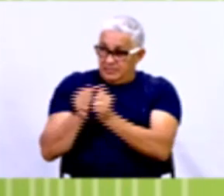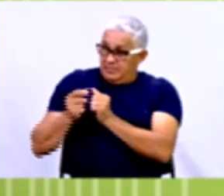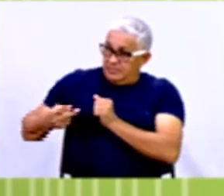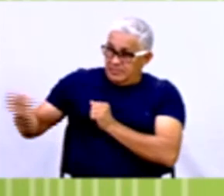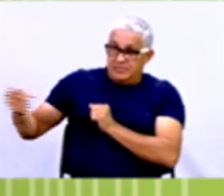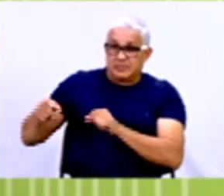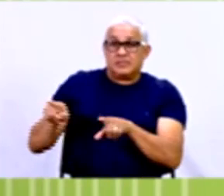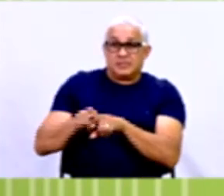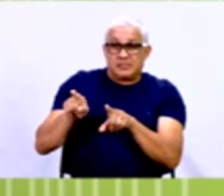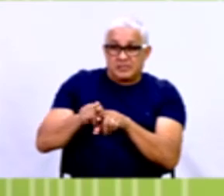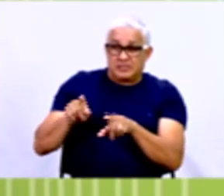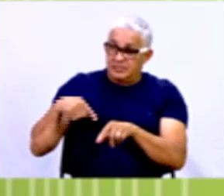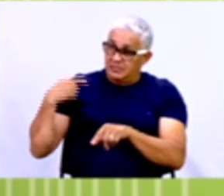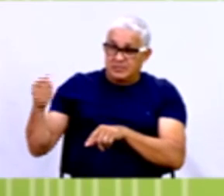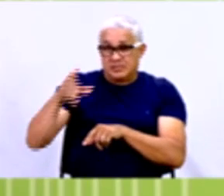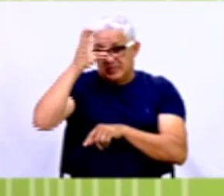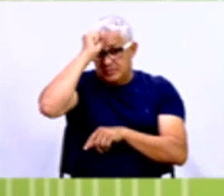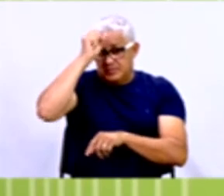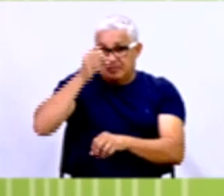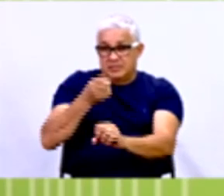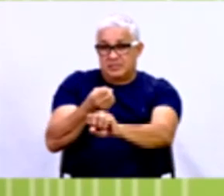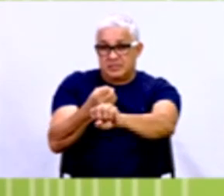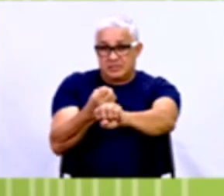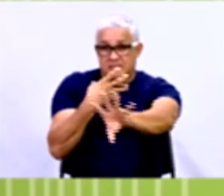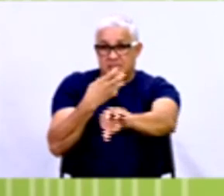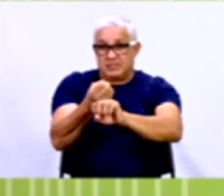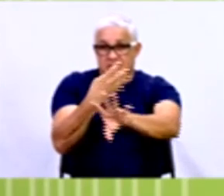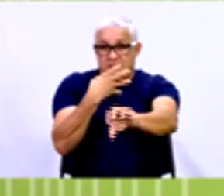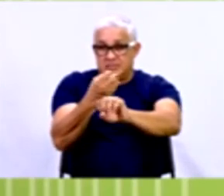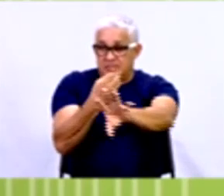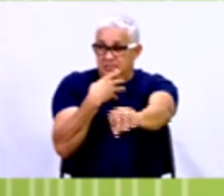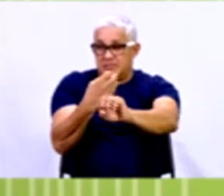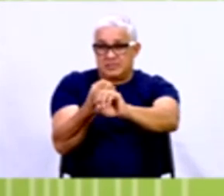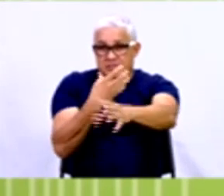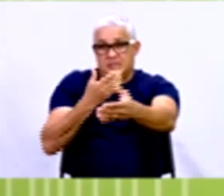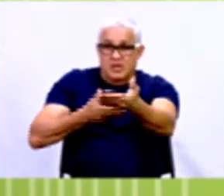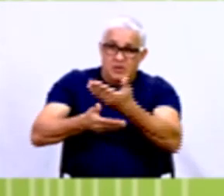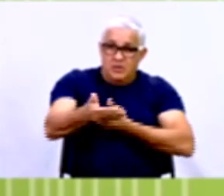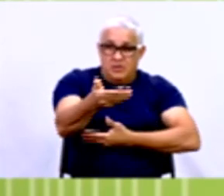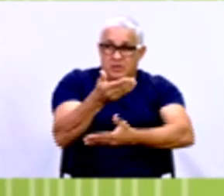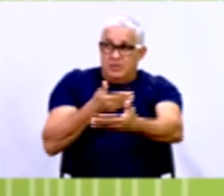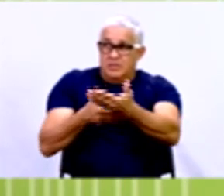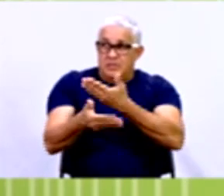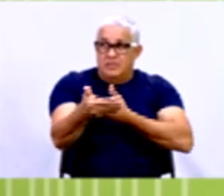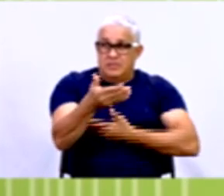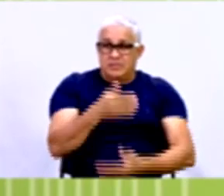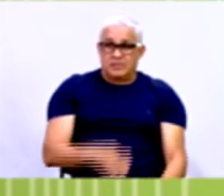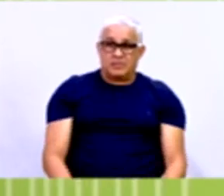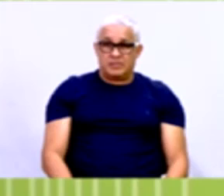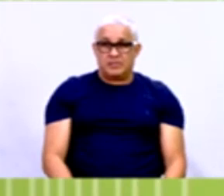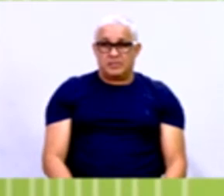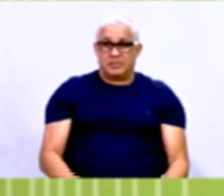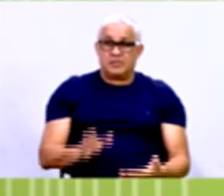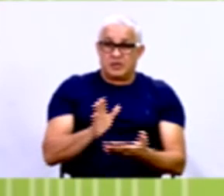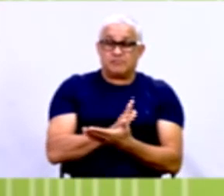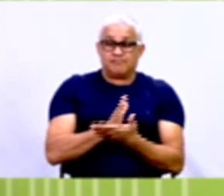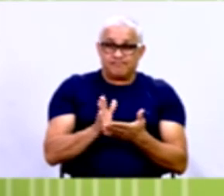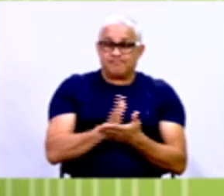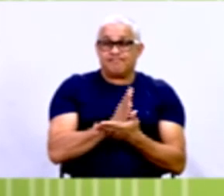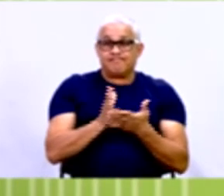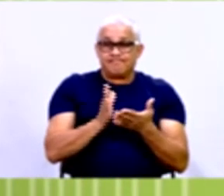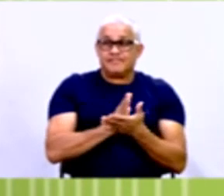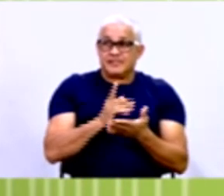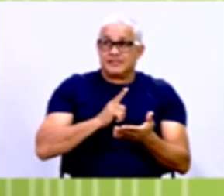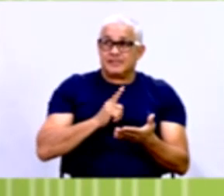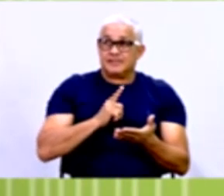estamos aprendendo com vocês. Não é? Nós estamos procurando interagir, né? Com algumas ressalvas, né?